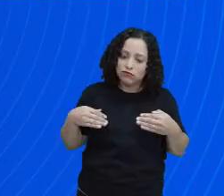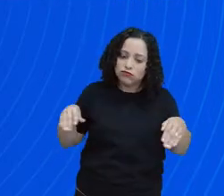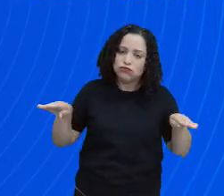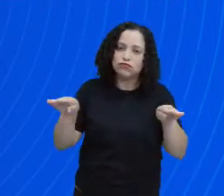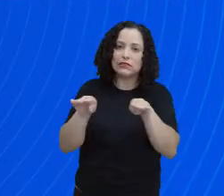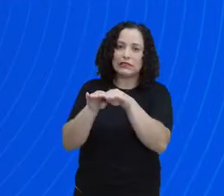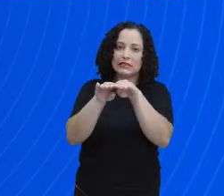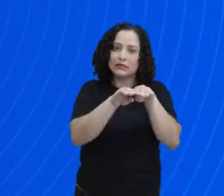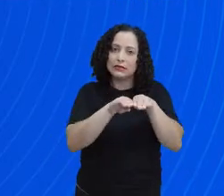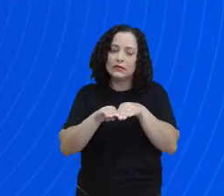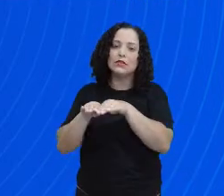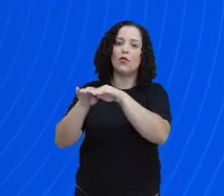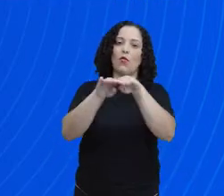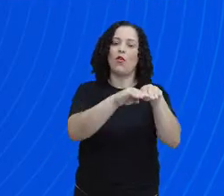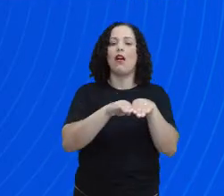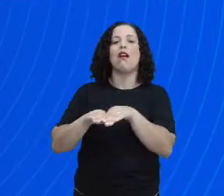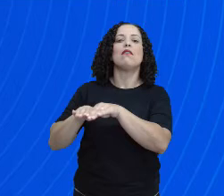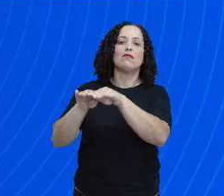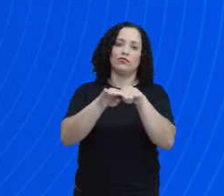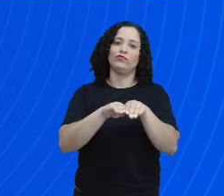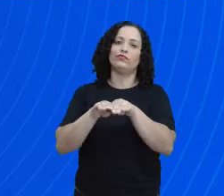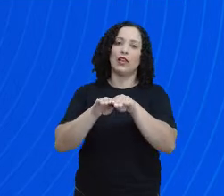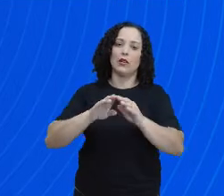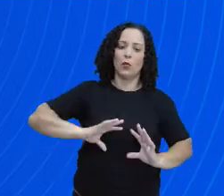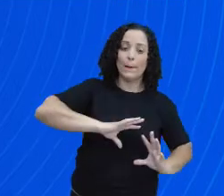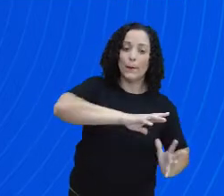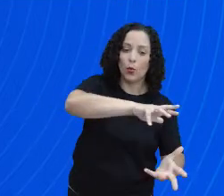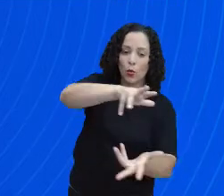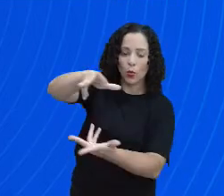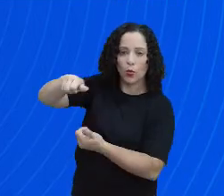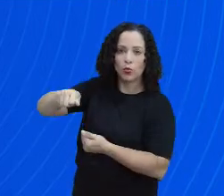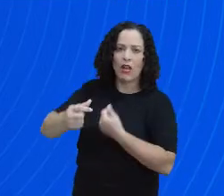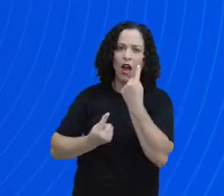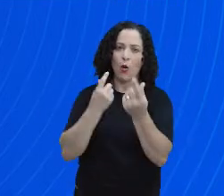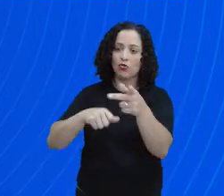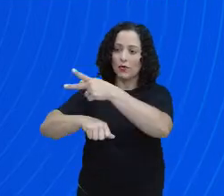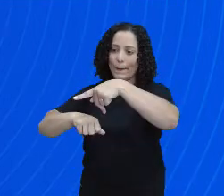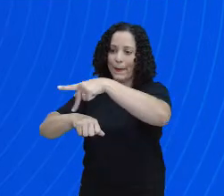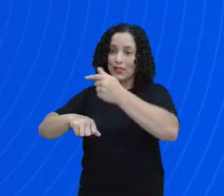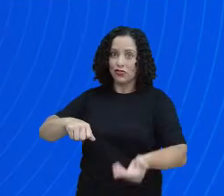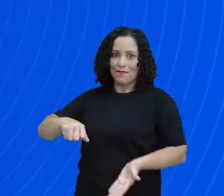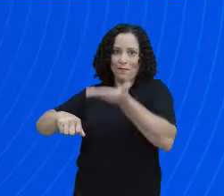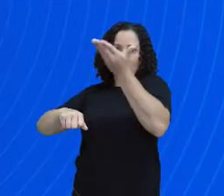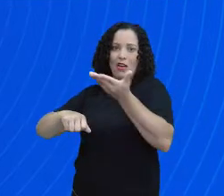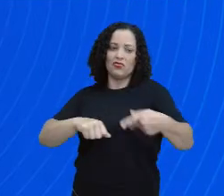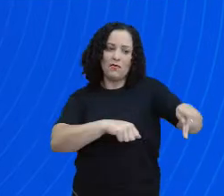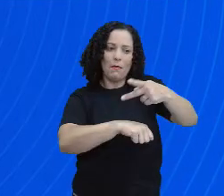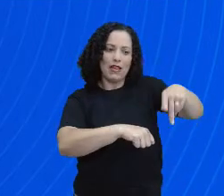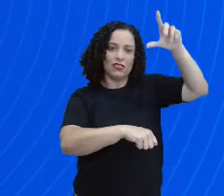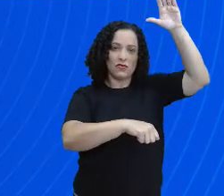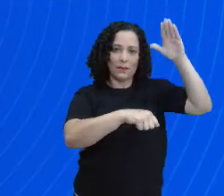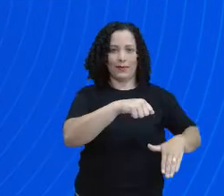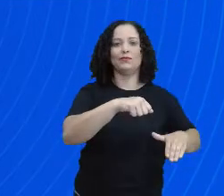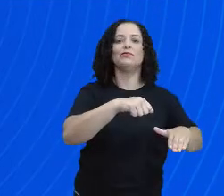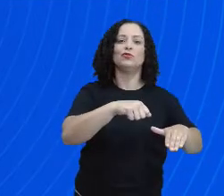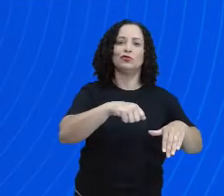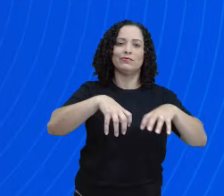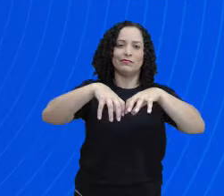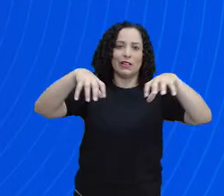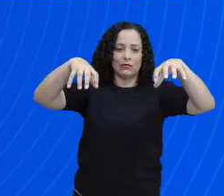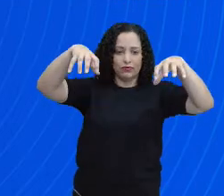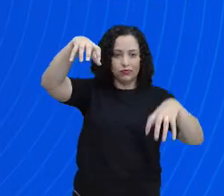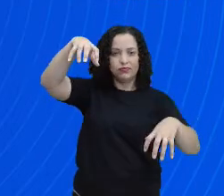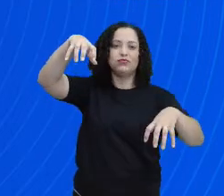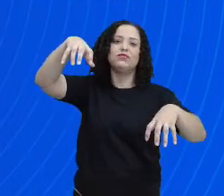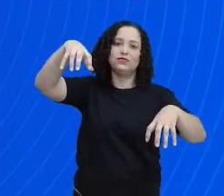seja, de maneira igual pelo mundo, né? Em alguns lugares se investe muito, em outros, muito pouco,